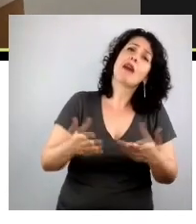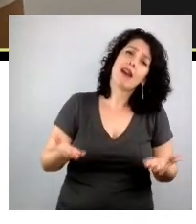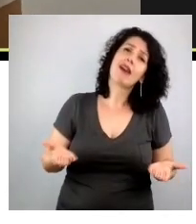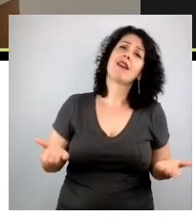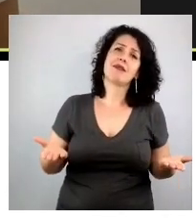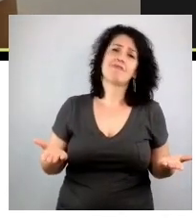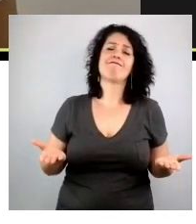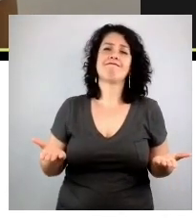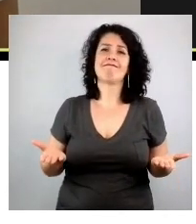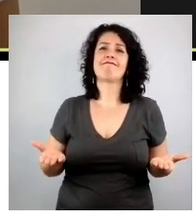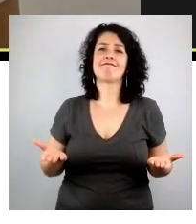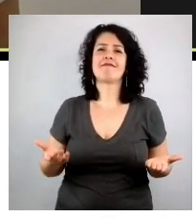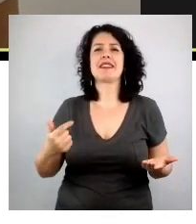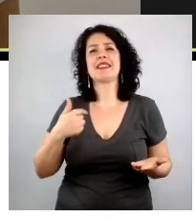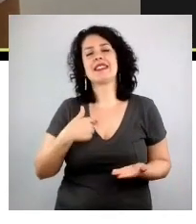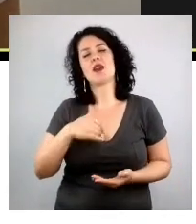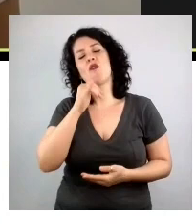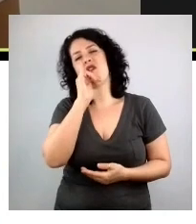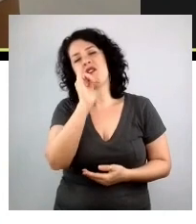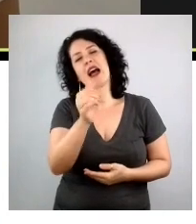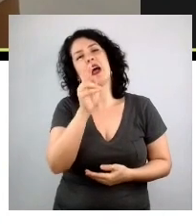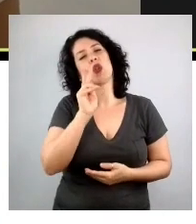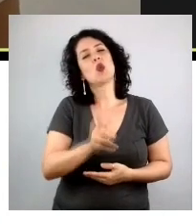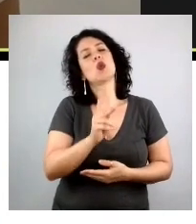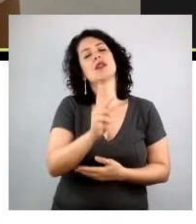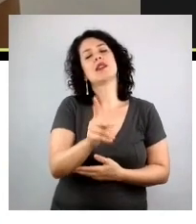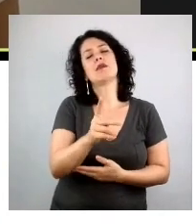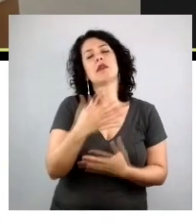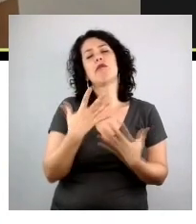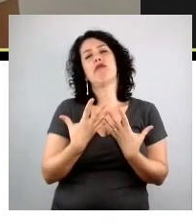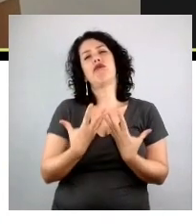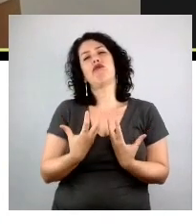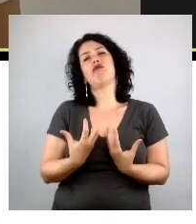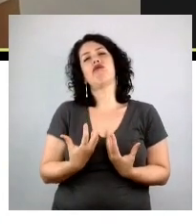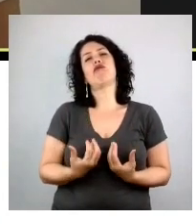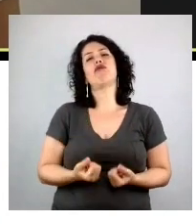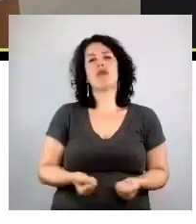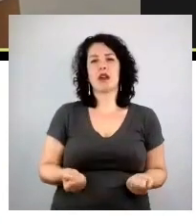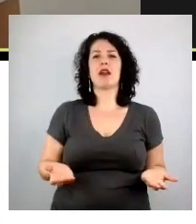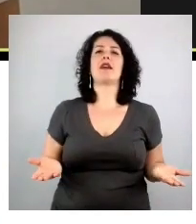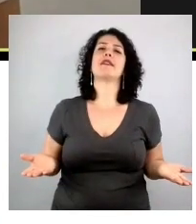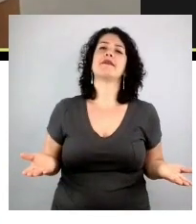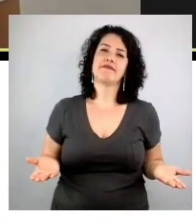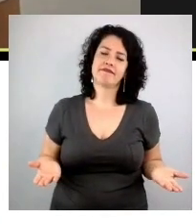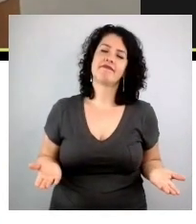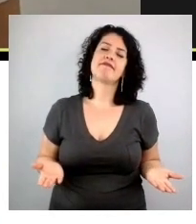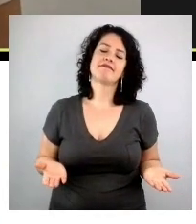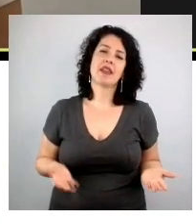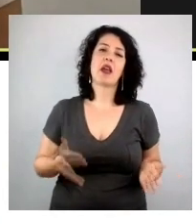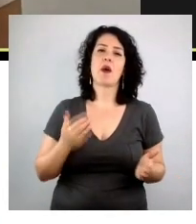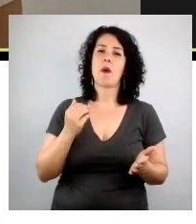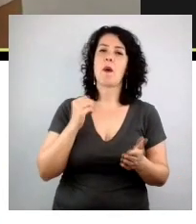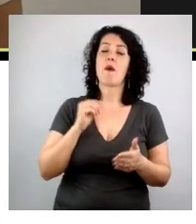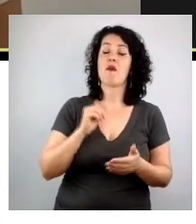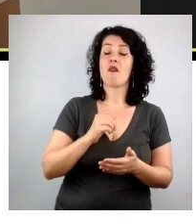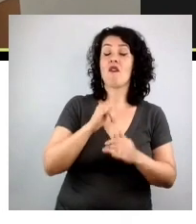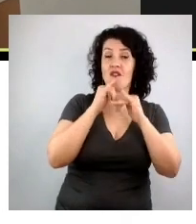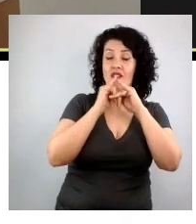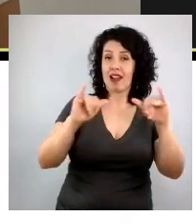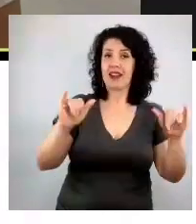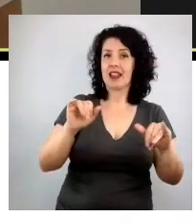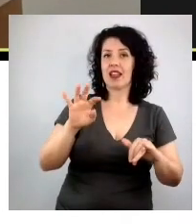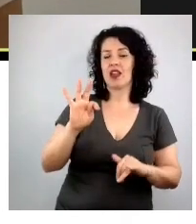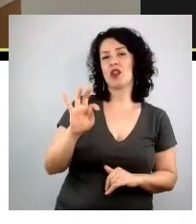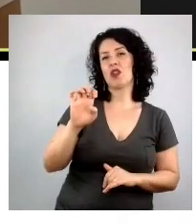é o que eu falo que às vezes cansa, assim. Eu falei no meu TED sobre rótulos, e é uma analogia que eu faço